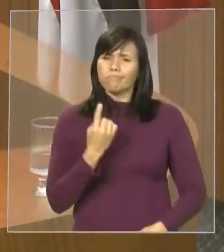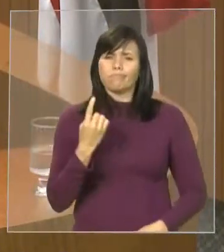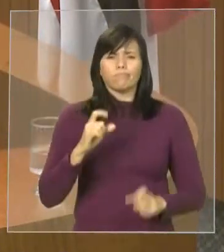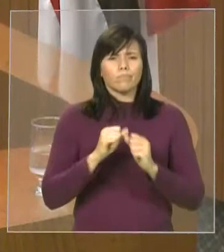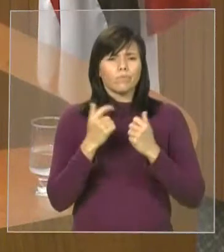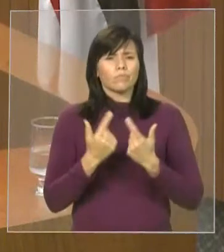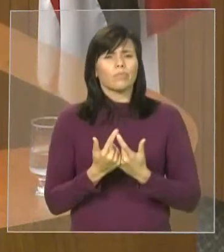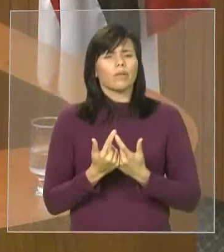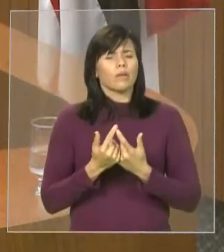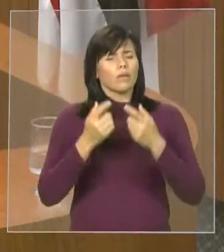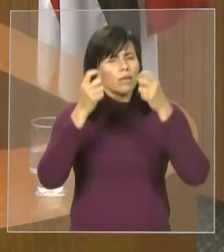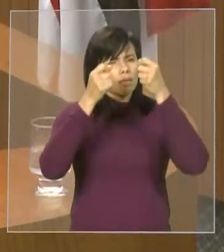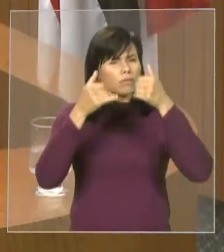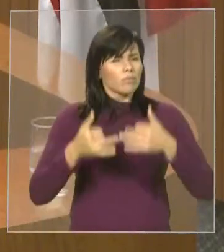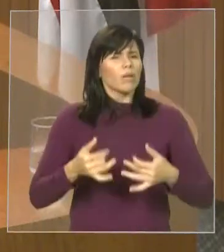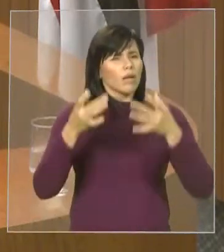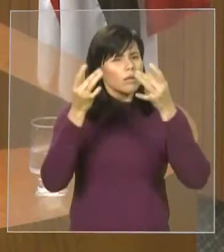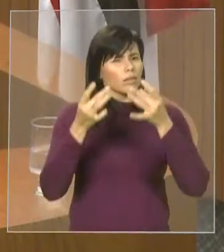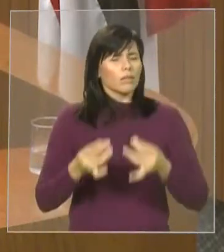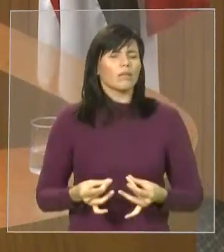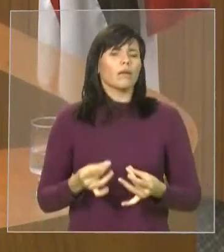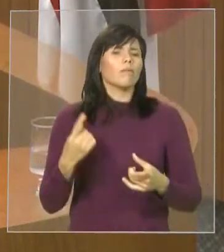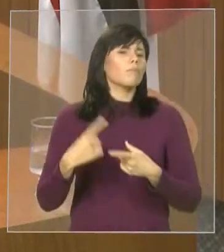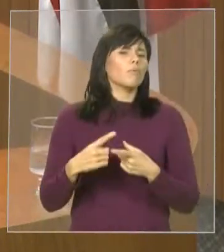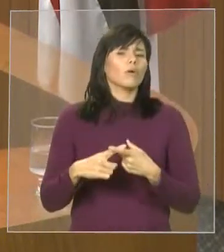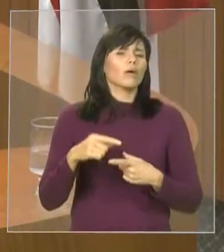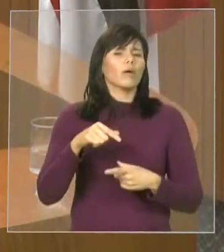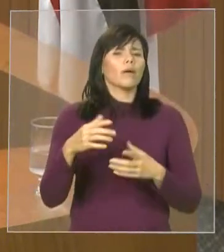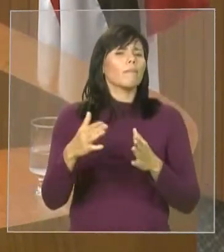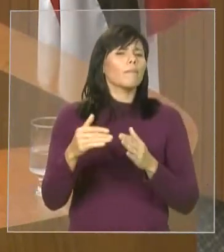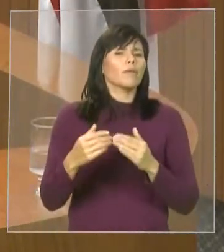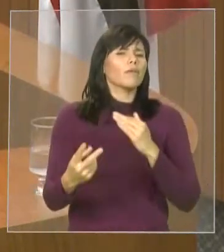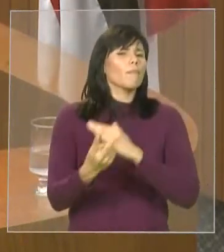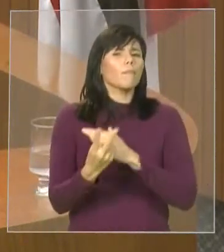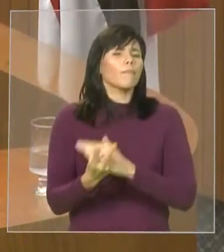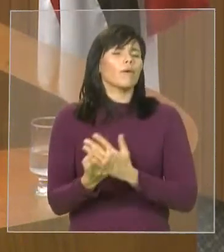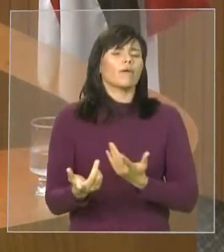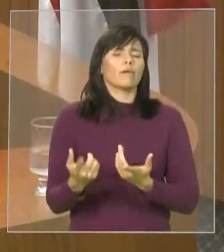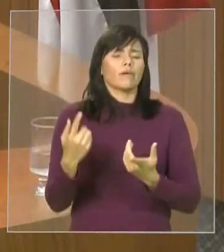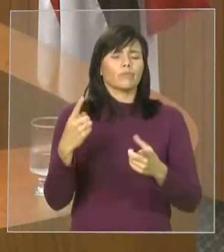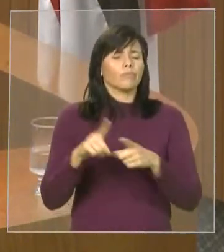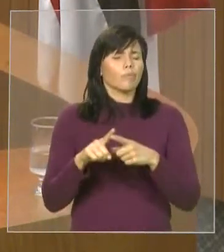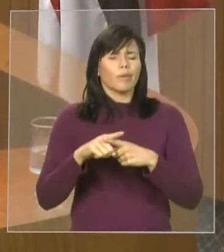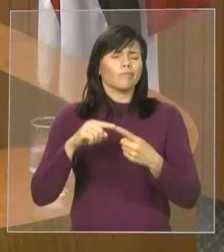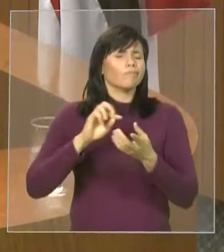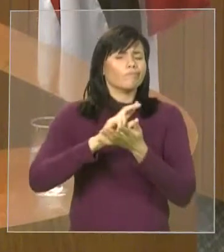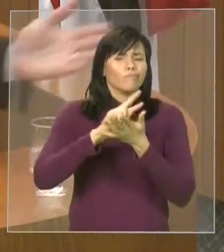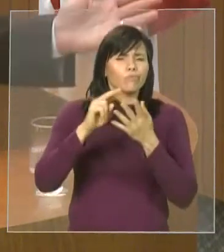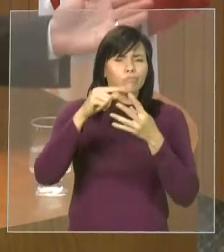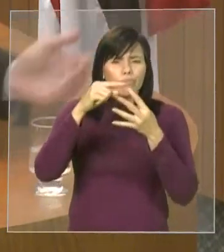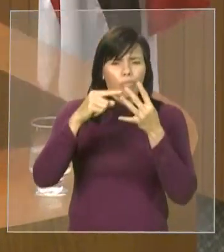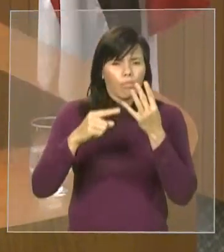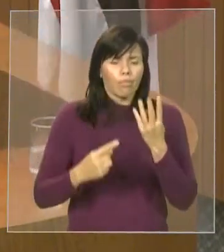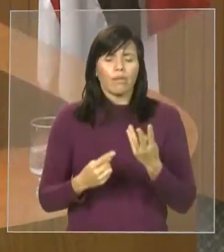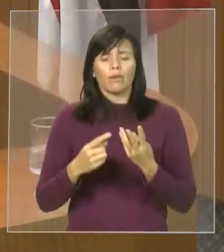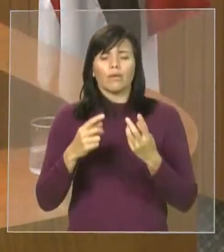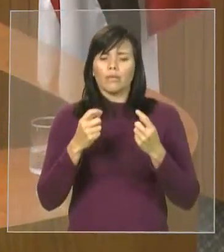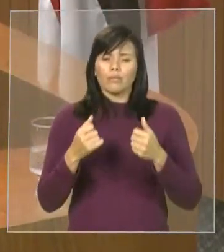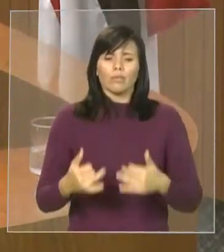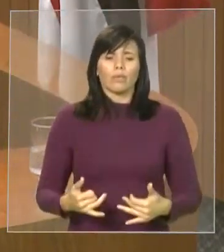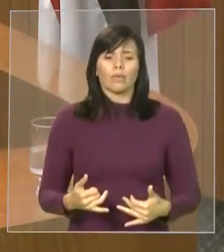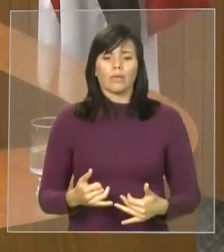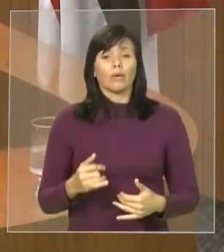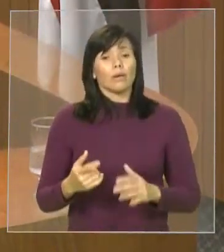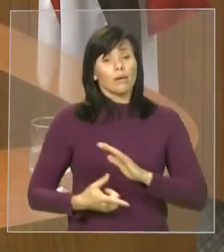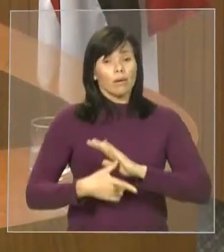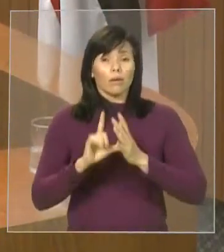essa casa aprovará esse requerimento para que nós possamos ouvir, antes de votar essa matéria, aqueles que devem ser ouvidos, porque